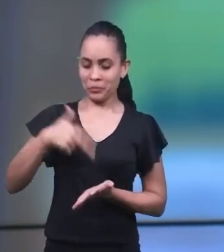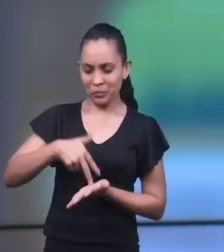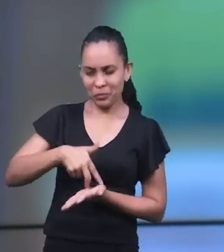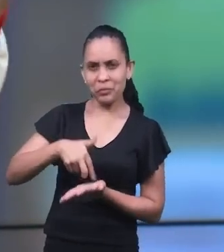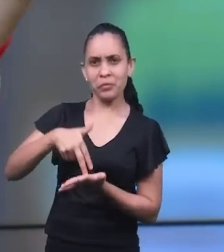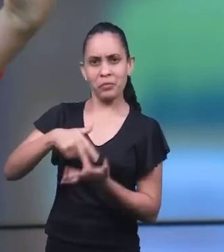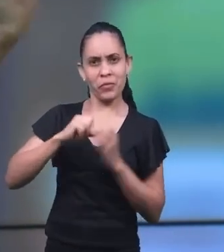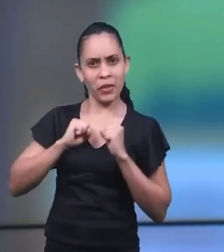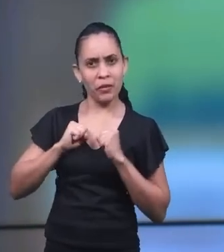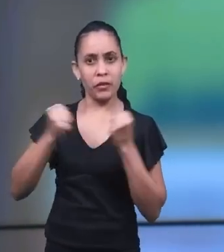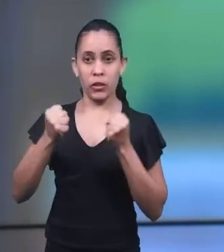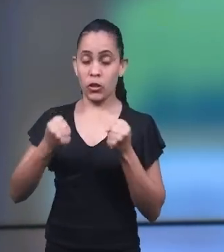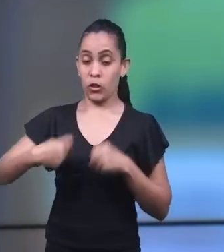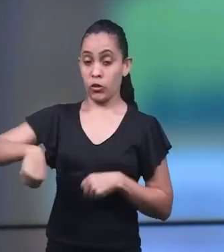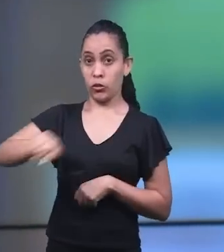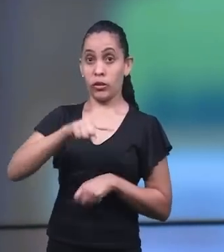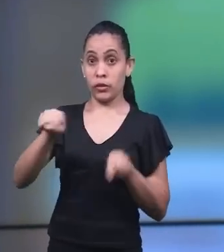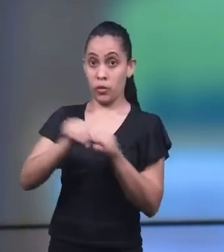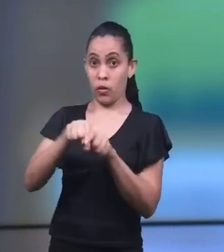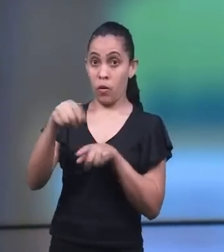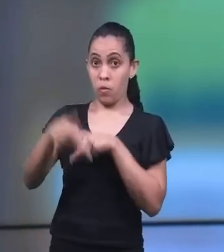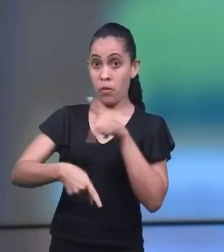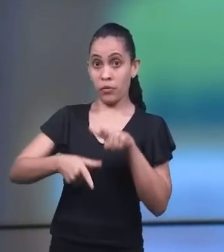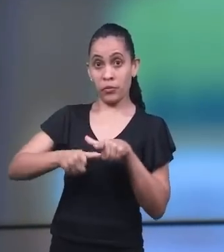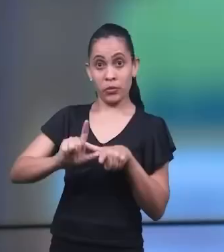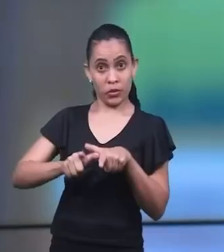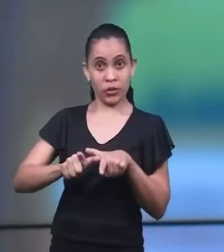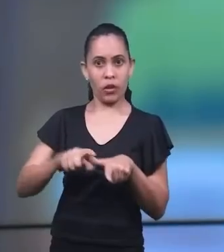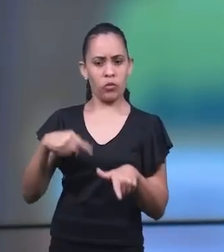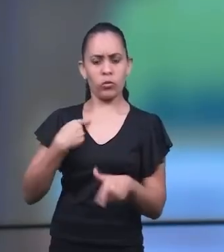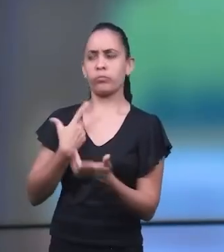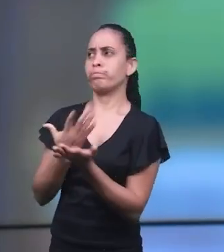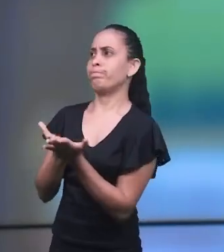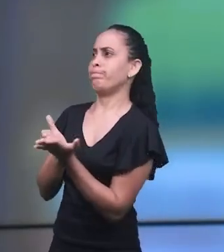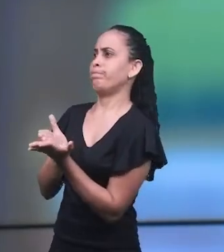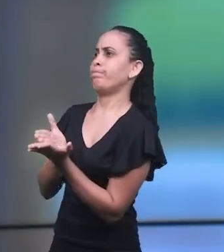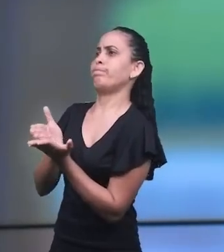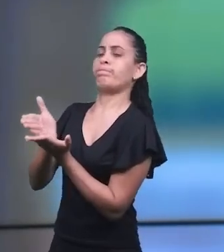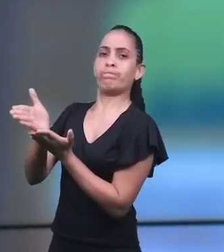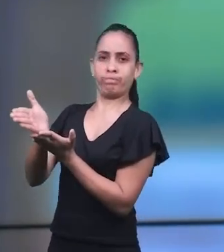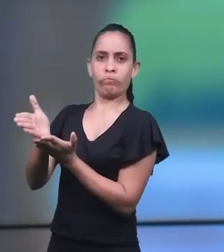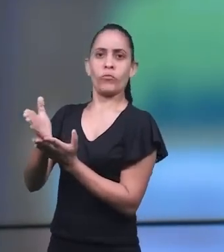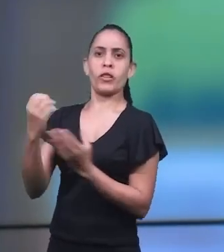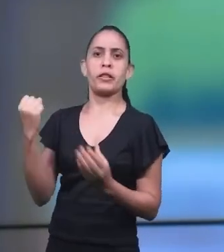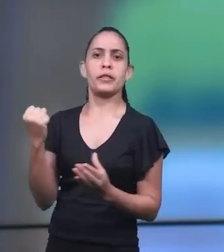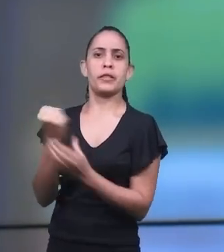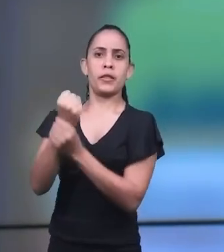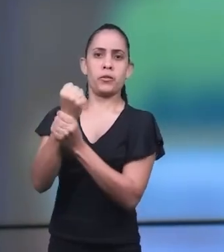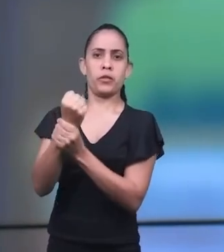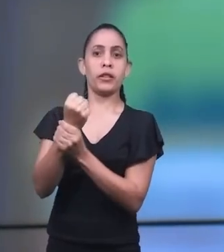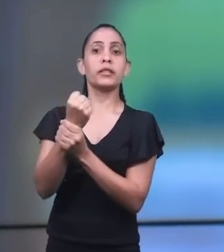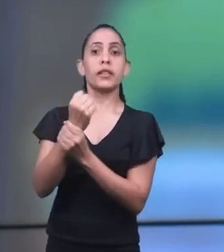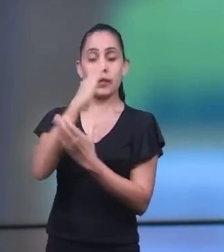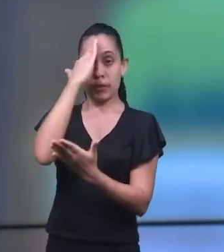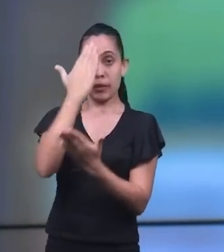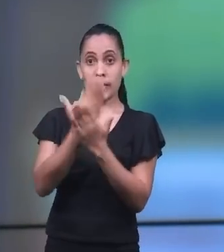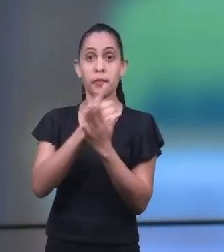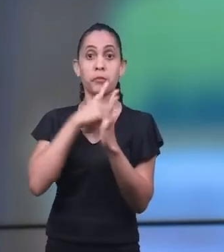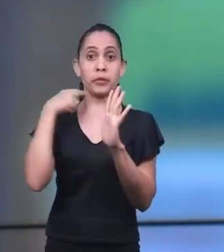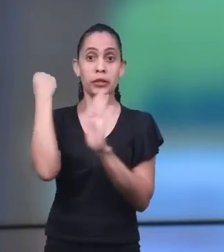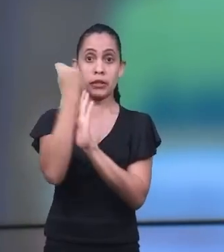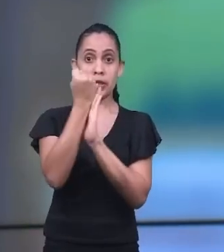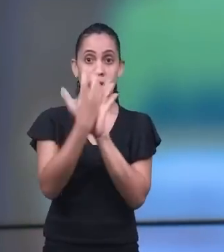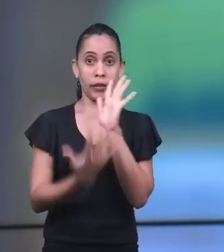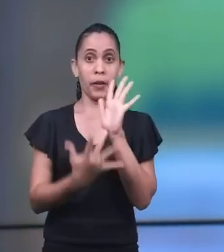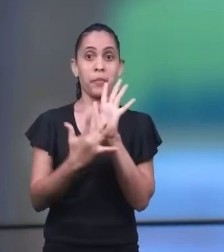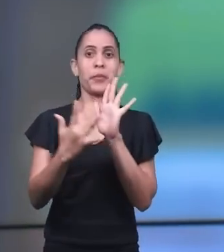um ano como o povo de Israel. Os nossos pés estão protegidos porque nós temos o sangue de Jesus